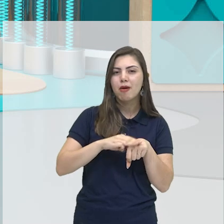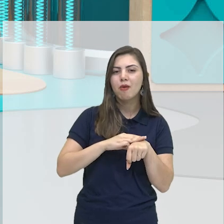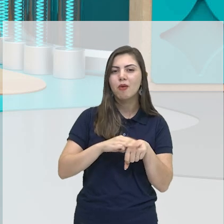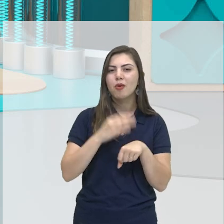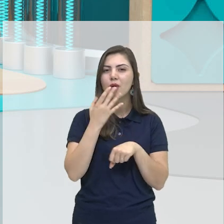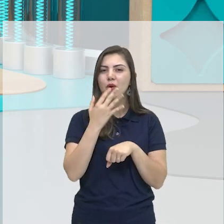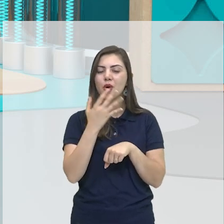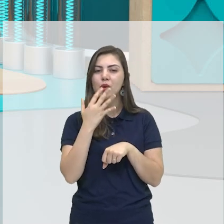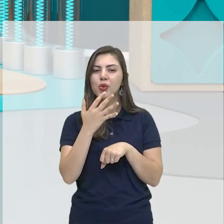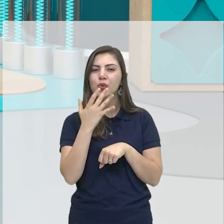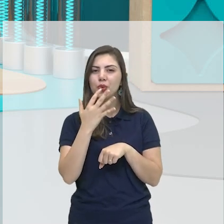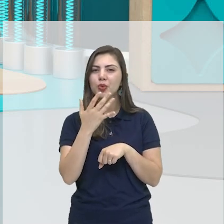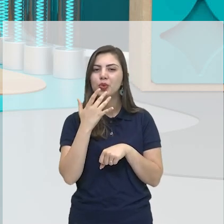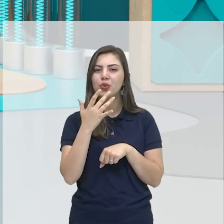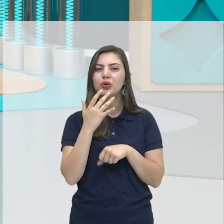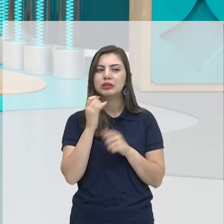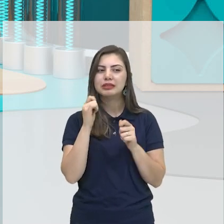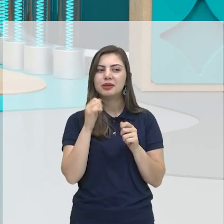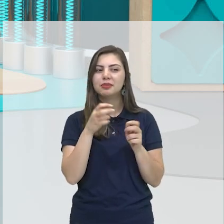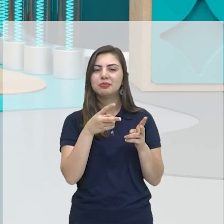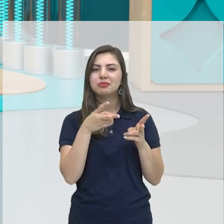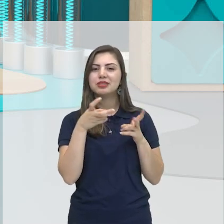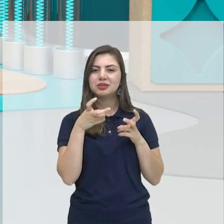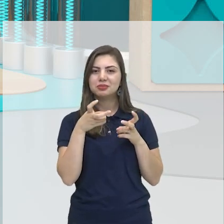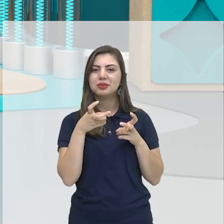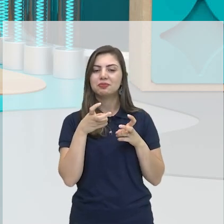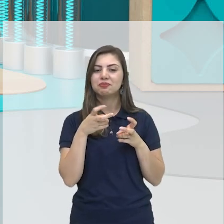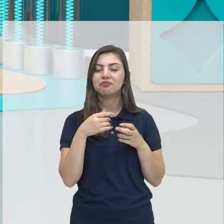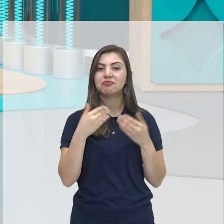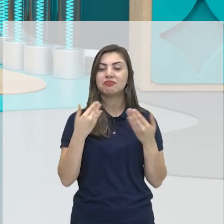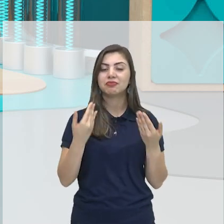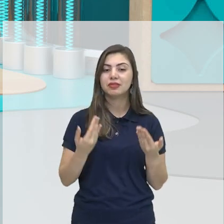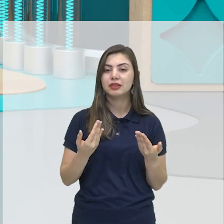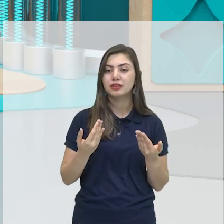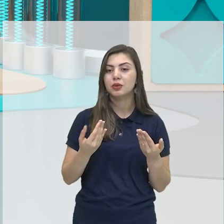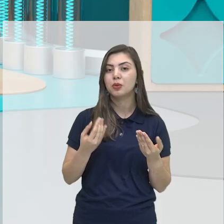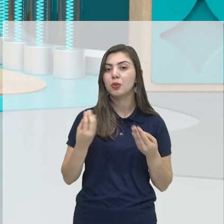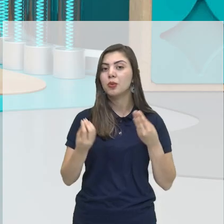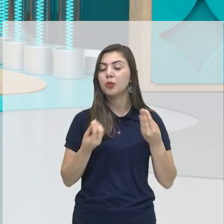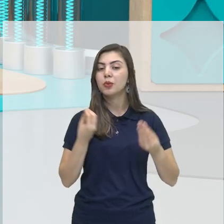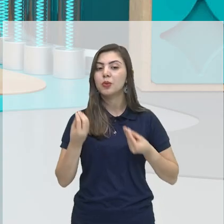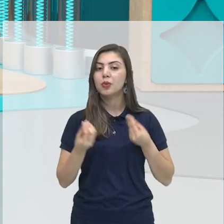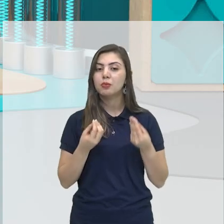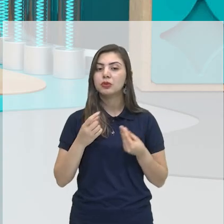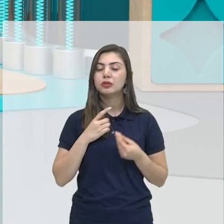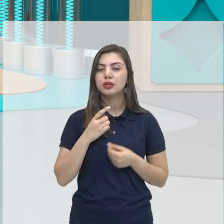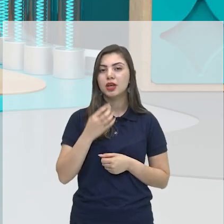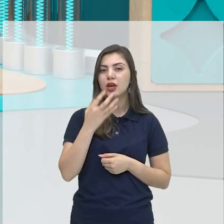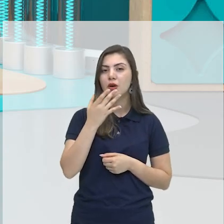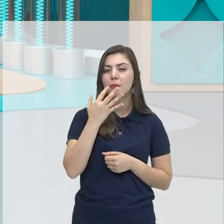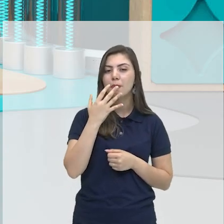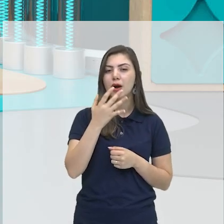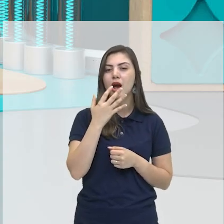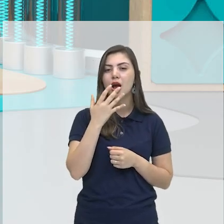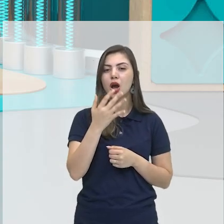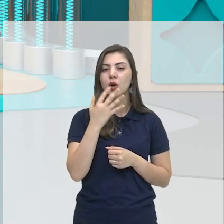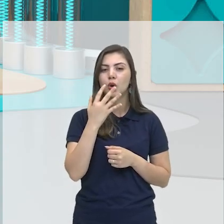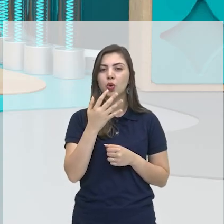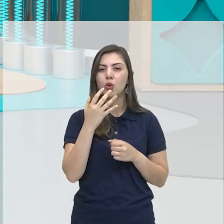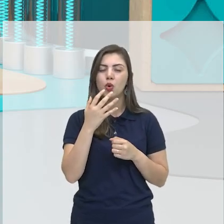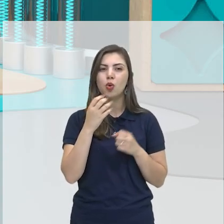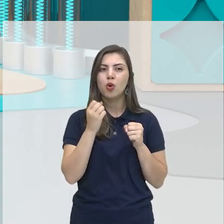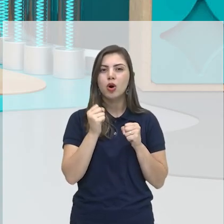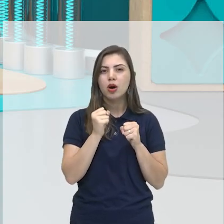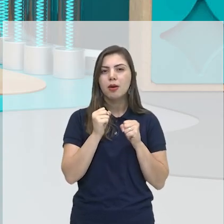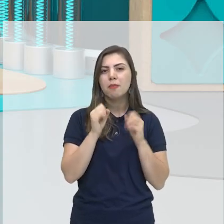composição da imagem. Então, porque o cubista, ele tinha isso, tinha essa característica, né, na sua produção. O artista cubista,